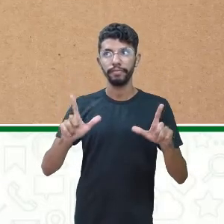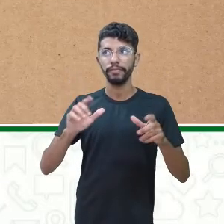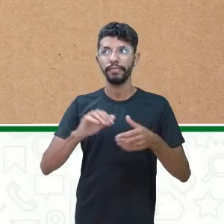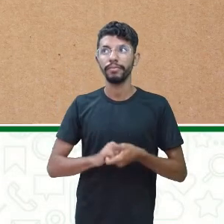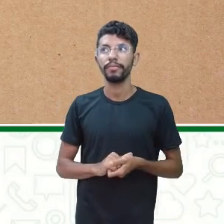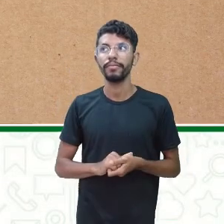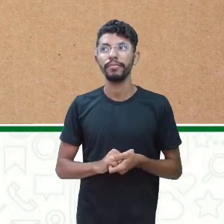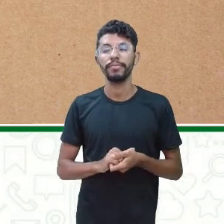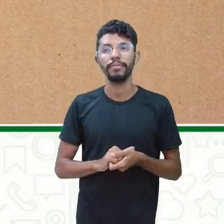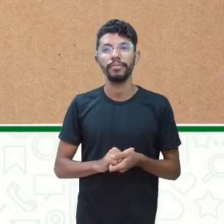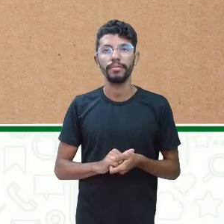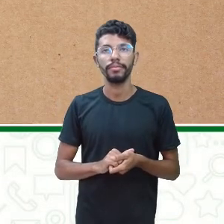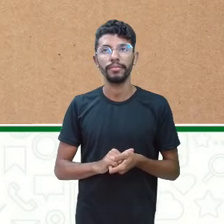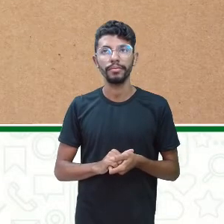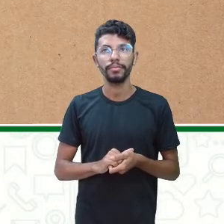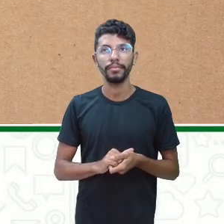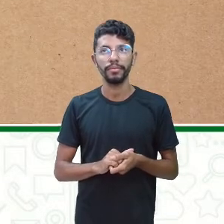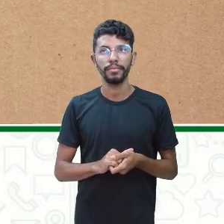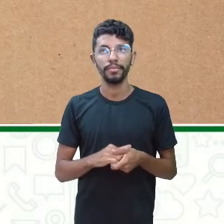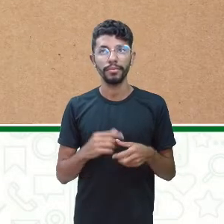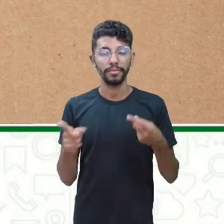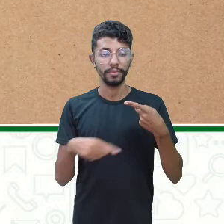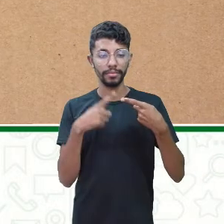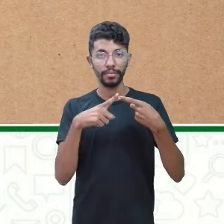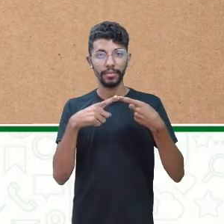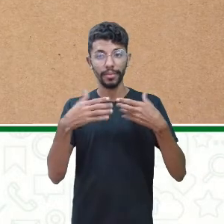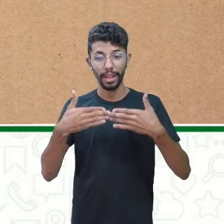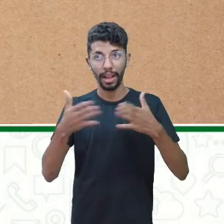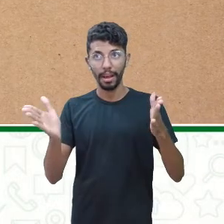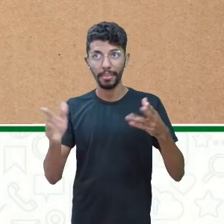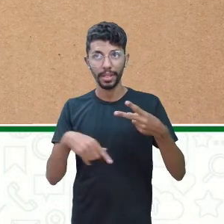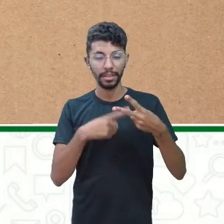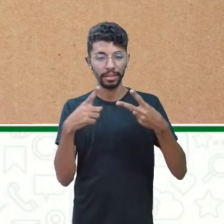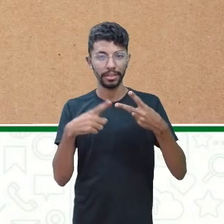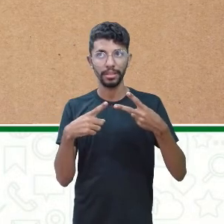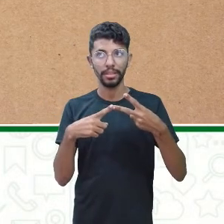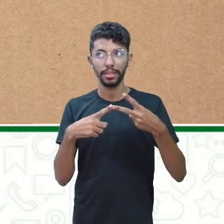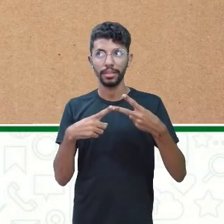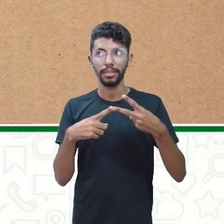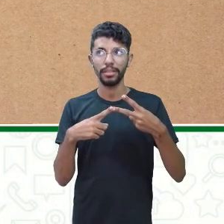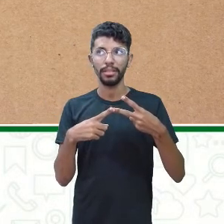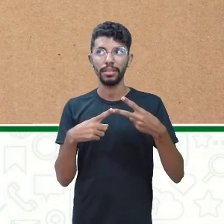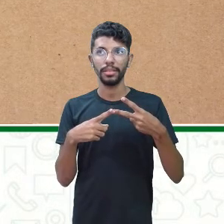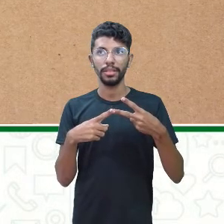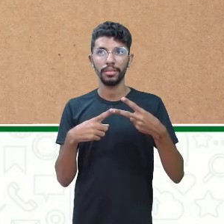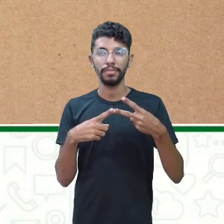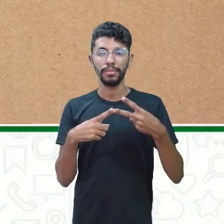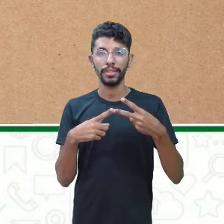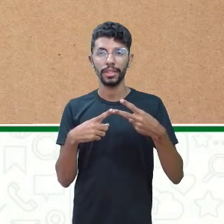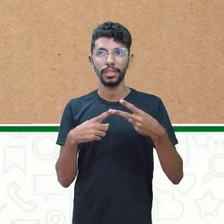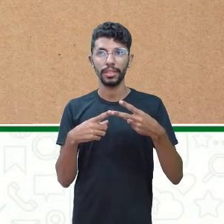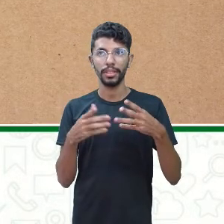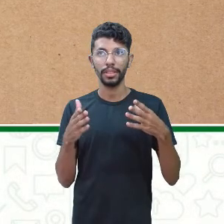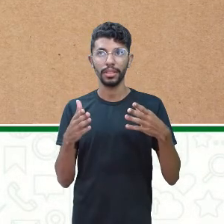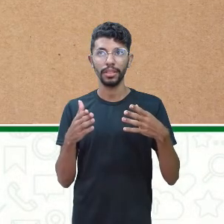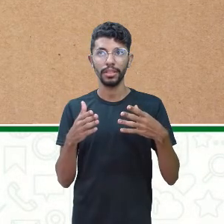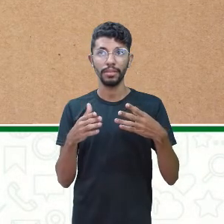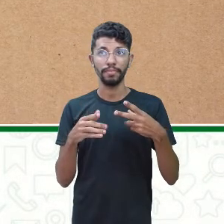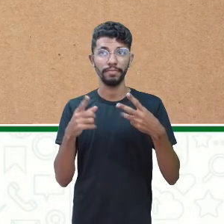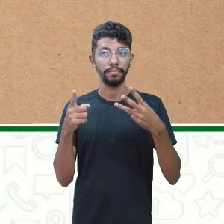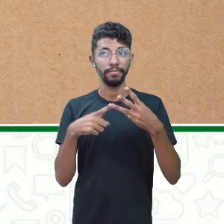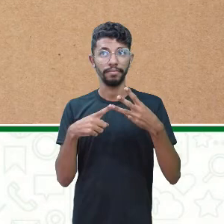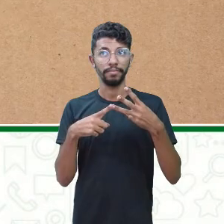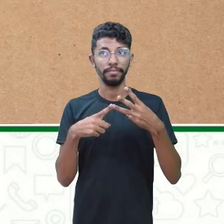assim. To open, abrir. To open. To close. To